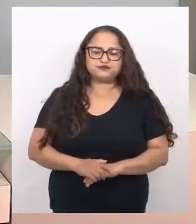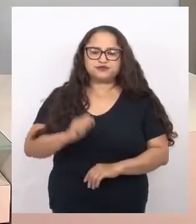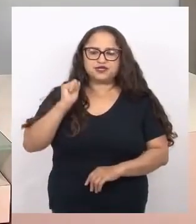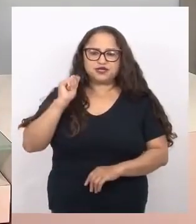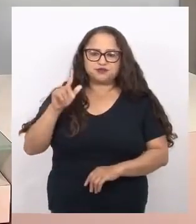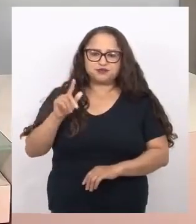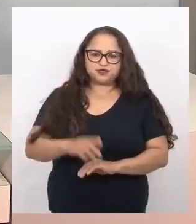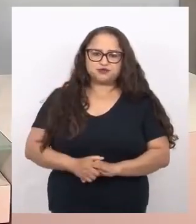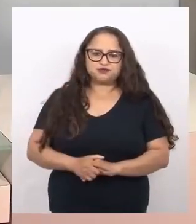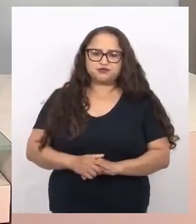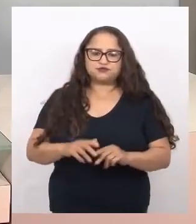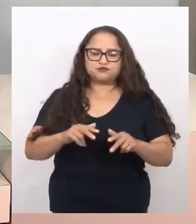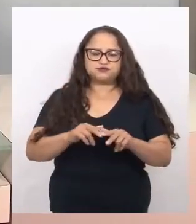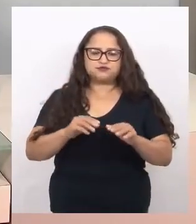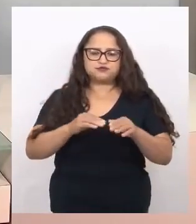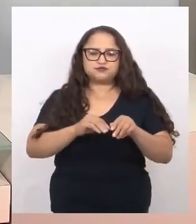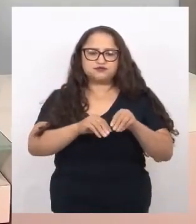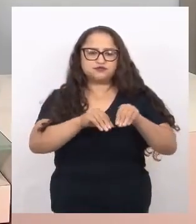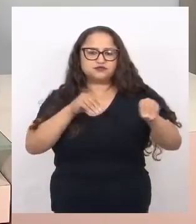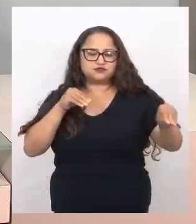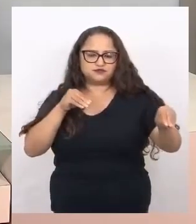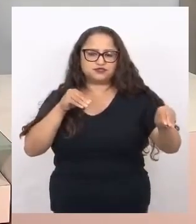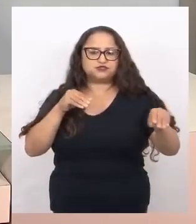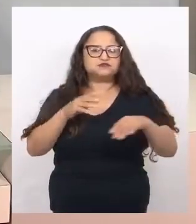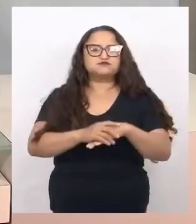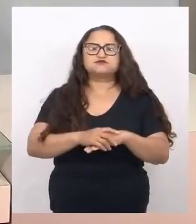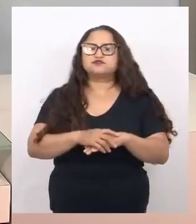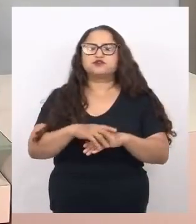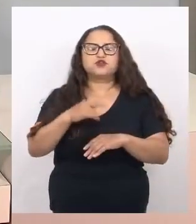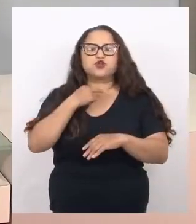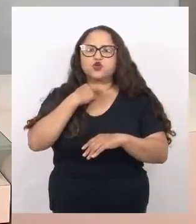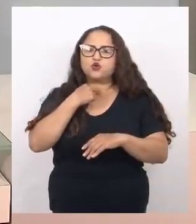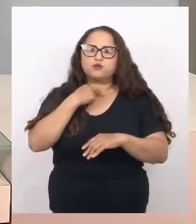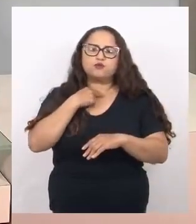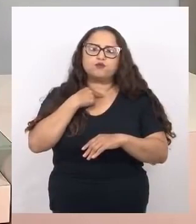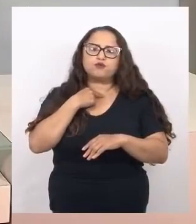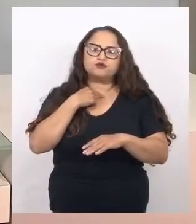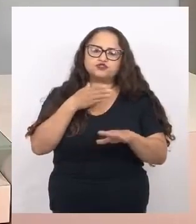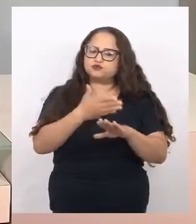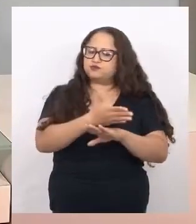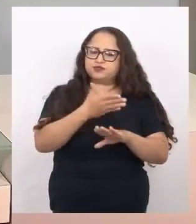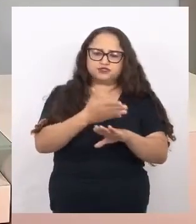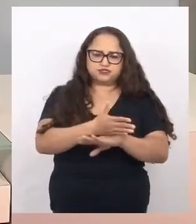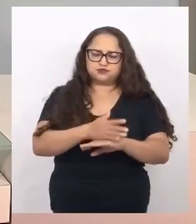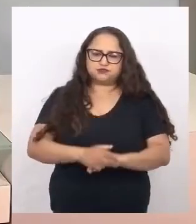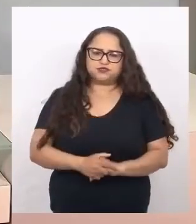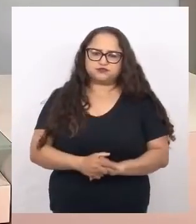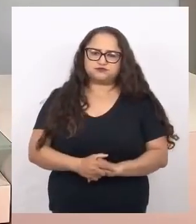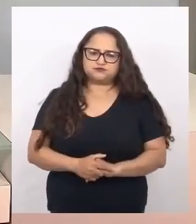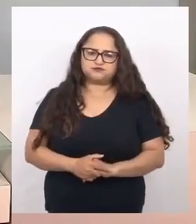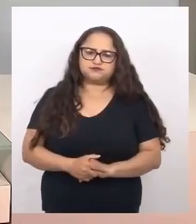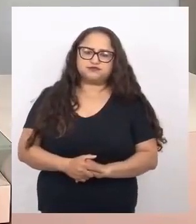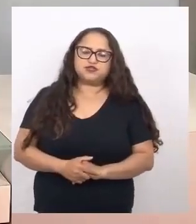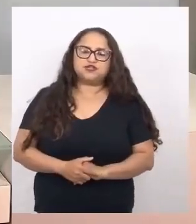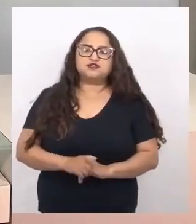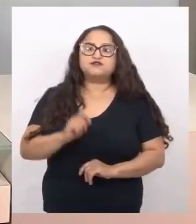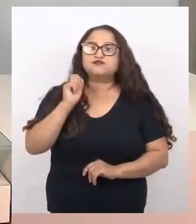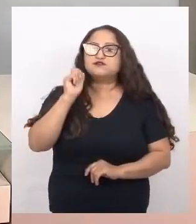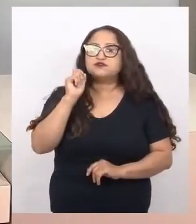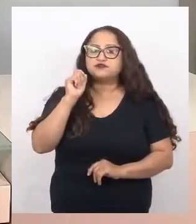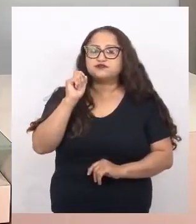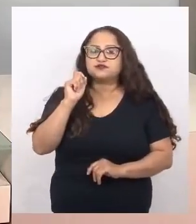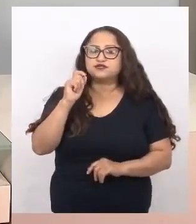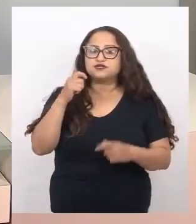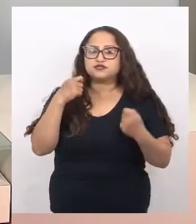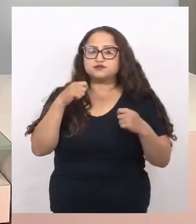não participam, tá? Se ele for um efetivo, um estável, provavelmente ele é, né? Precisa ver se ele é efetivo, se ele é estável, ele vai